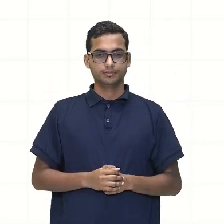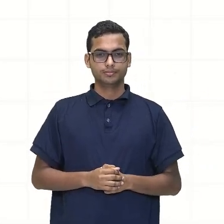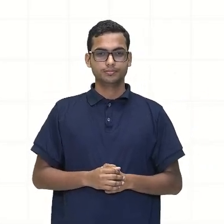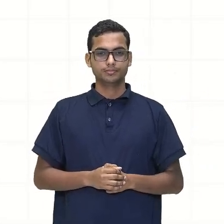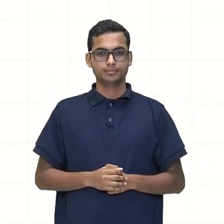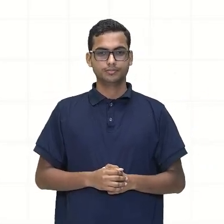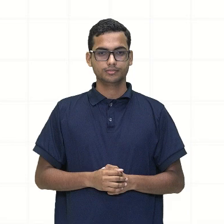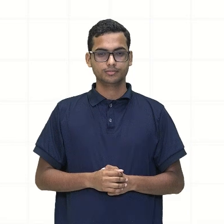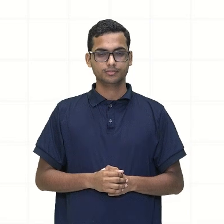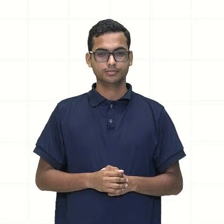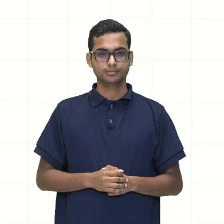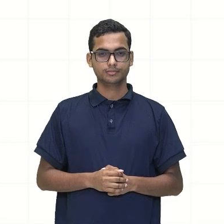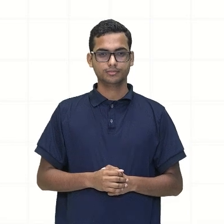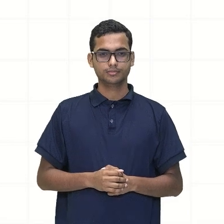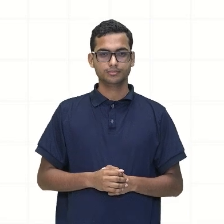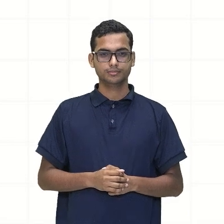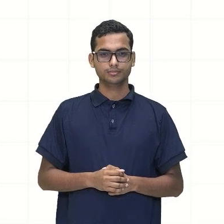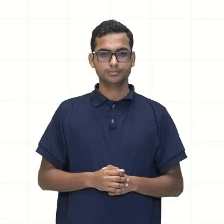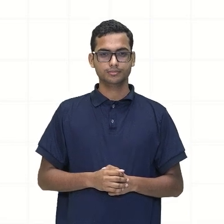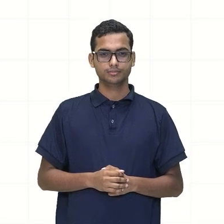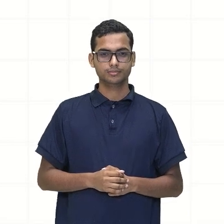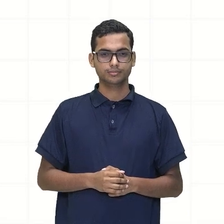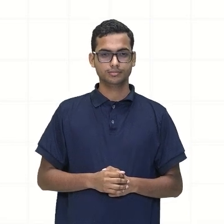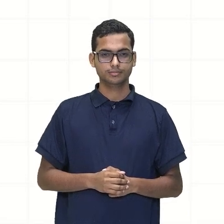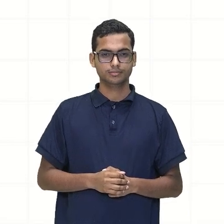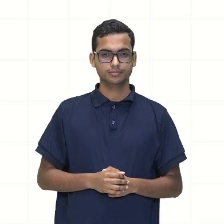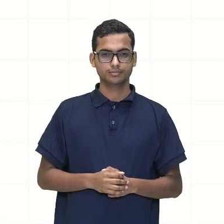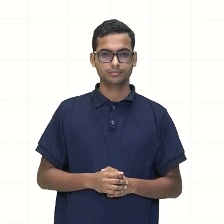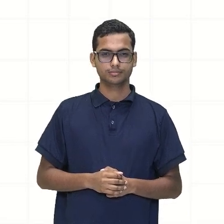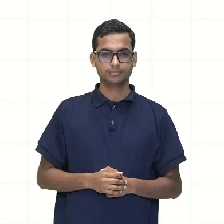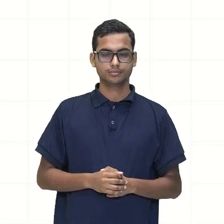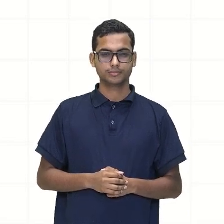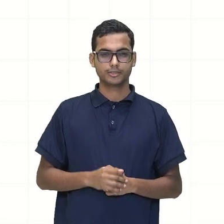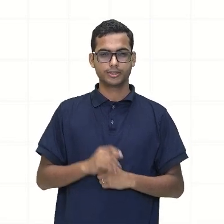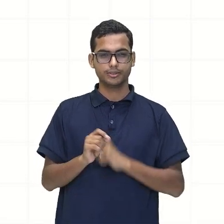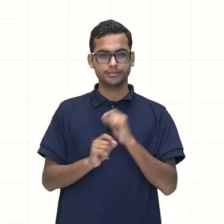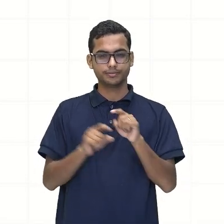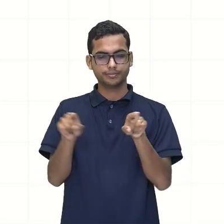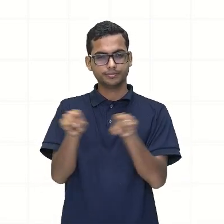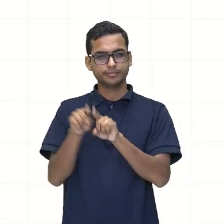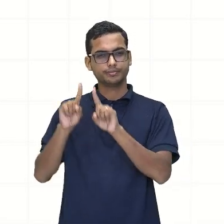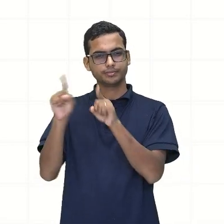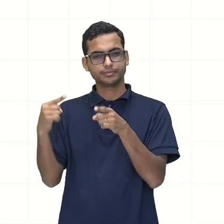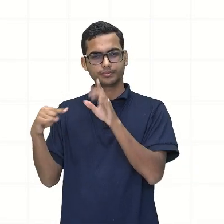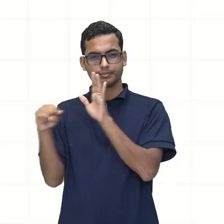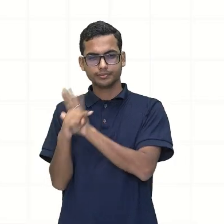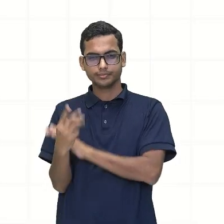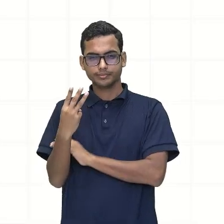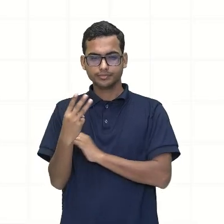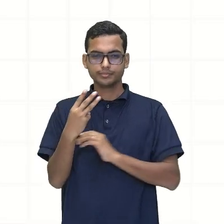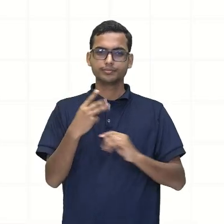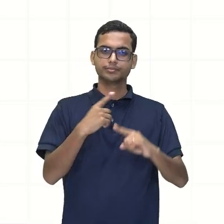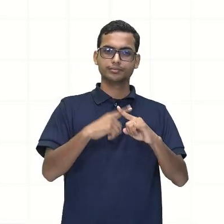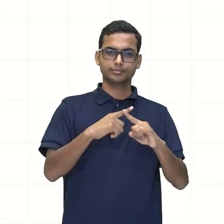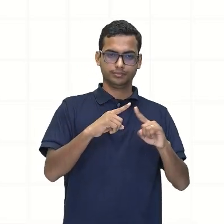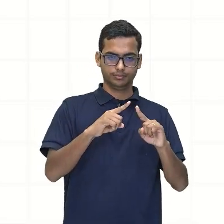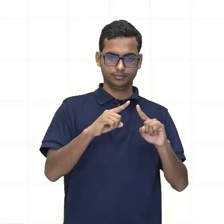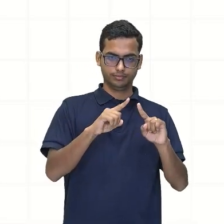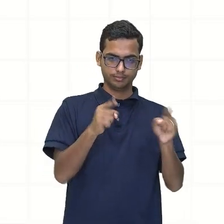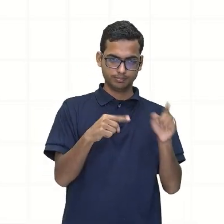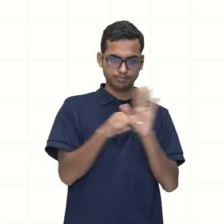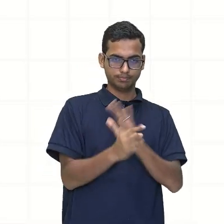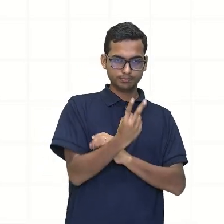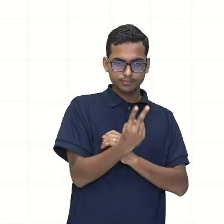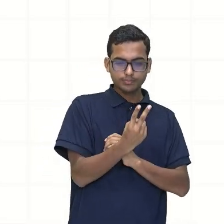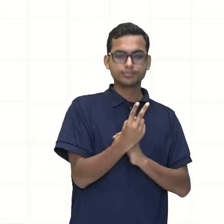o menos 3, multiplicando o mais 5. Por que que é mais 5 e não menos 5? Porque